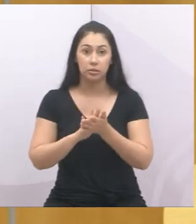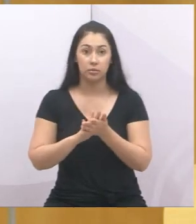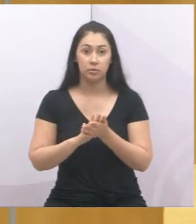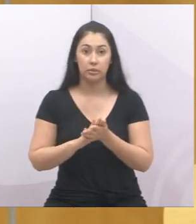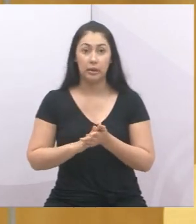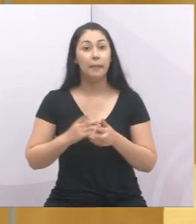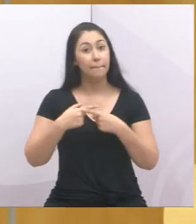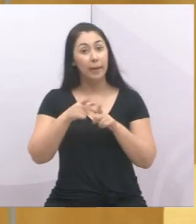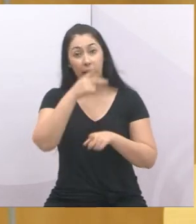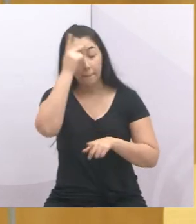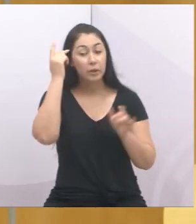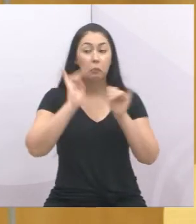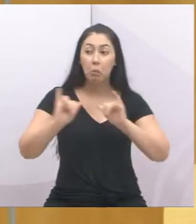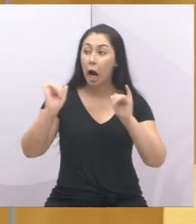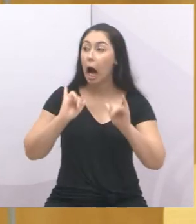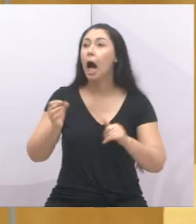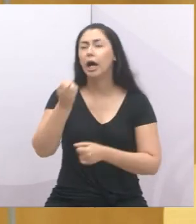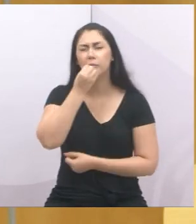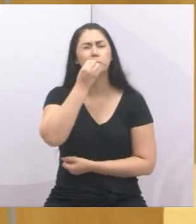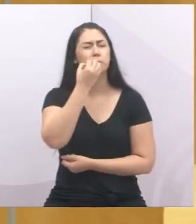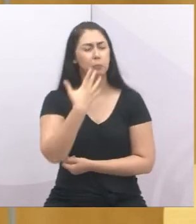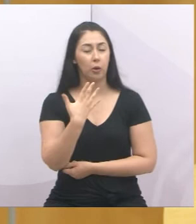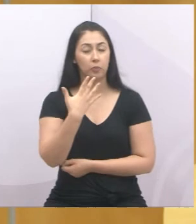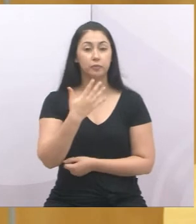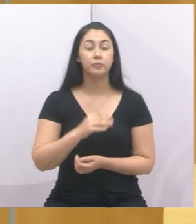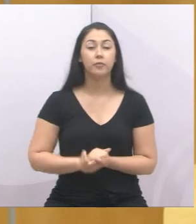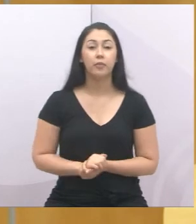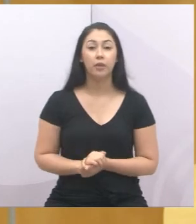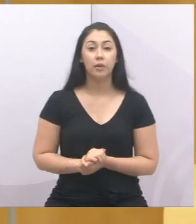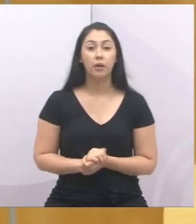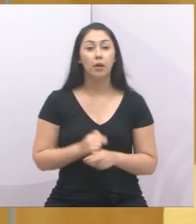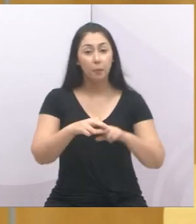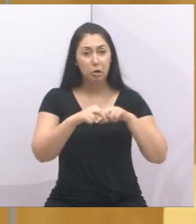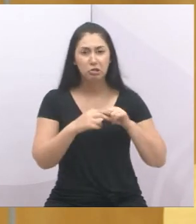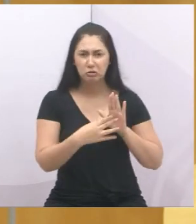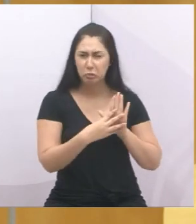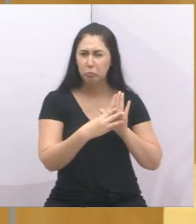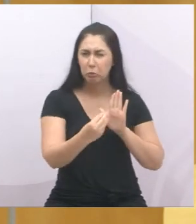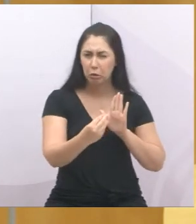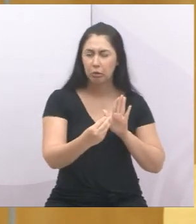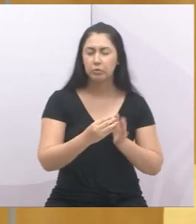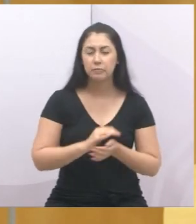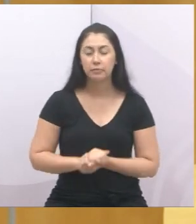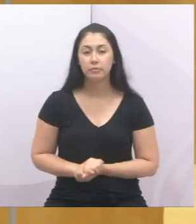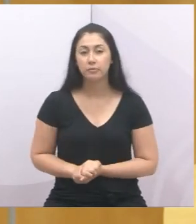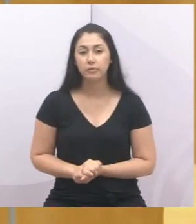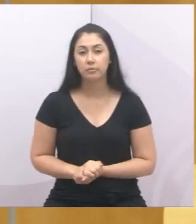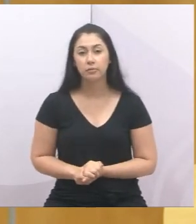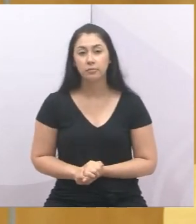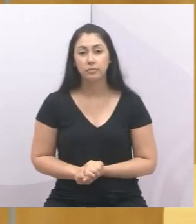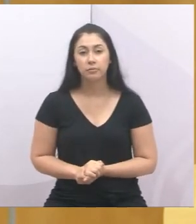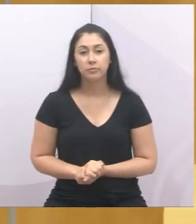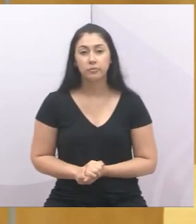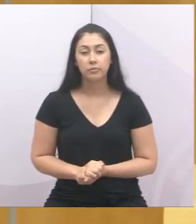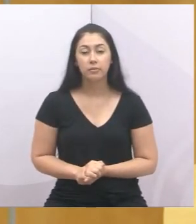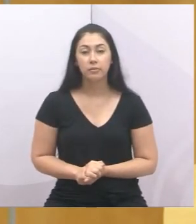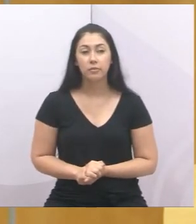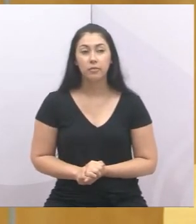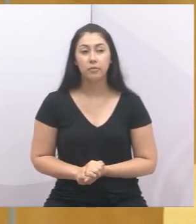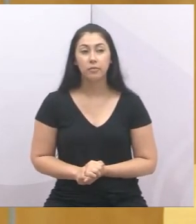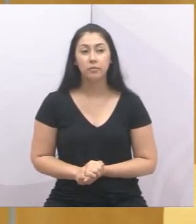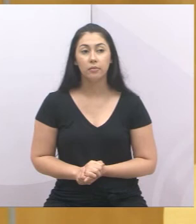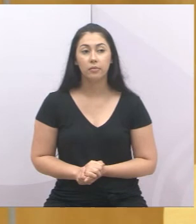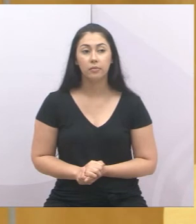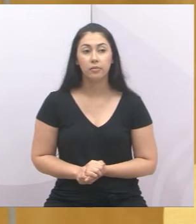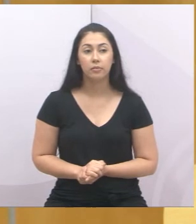bastante. Então, ele é exemplar também como profissional, como homem, como pai de família. E ele, mexendo no coração, ele teve